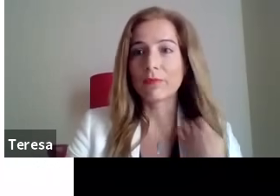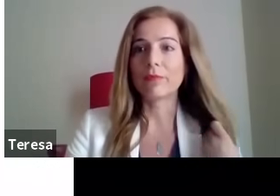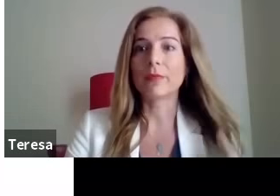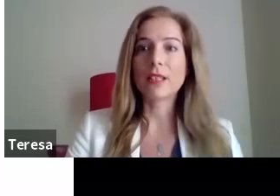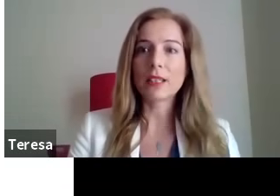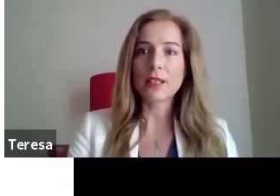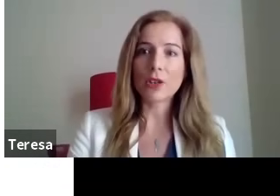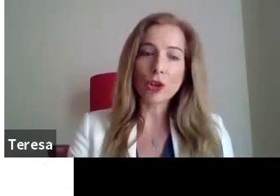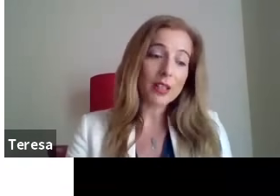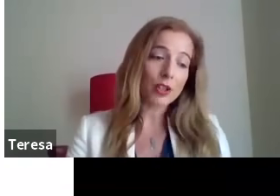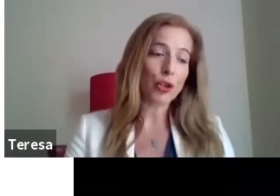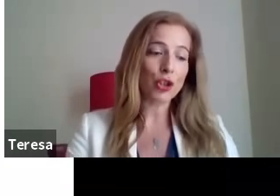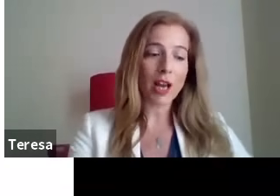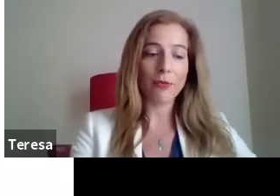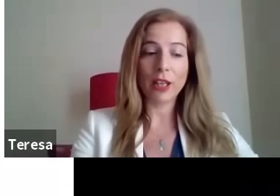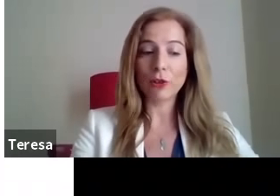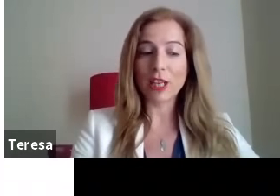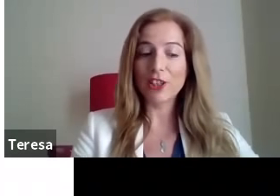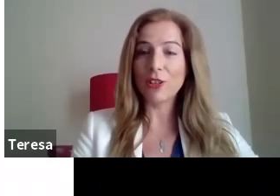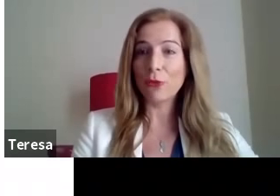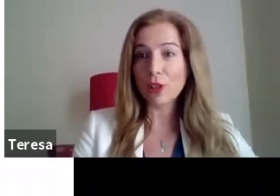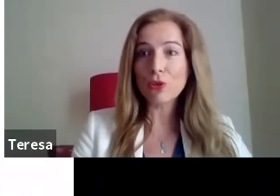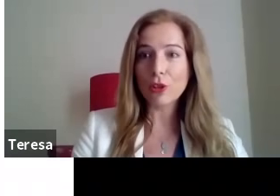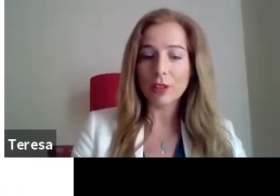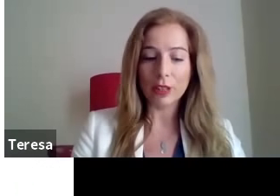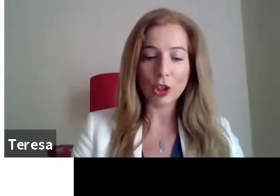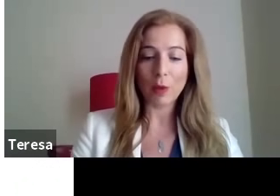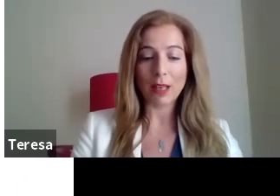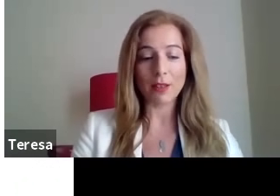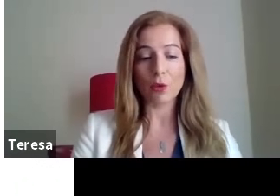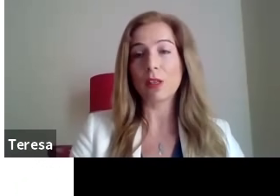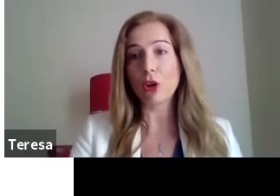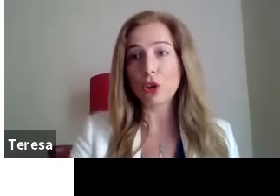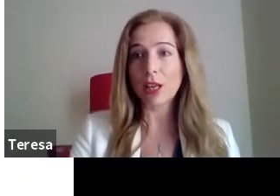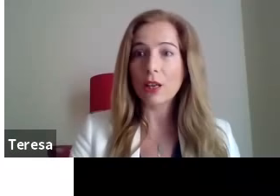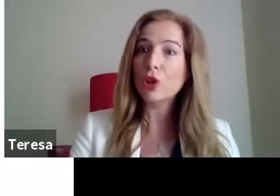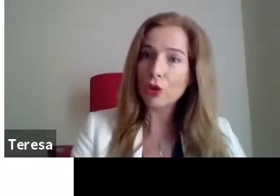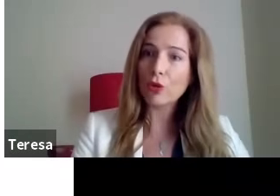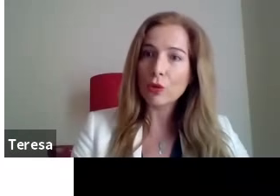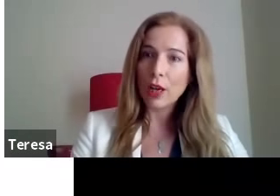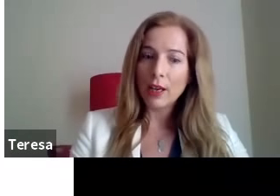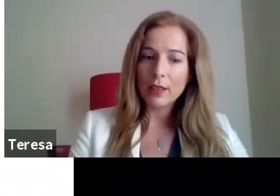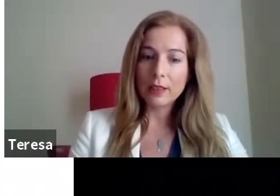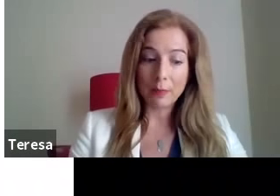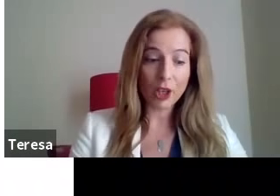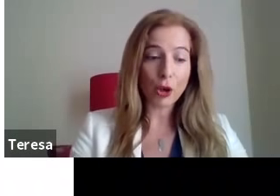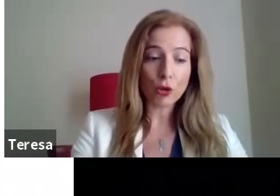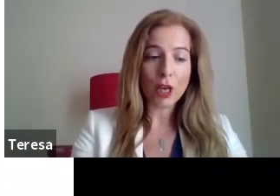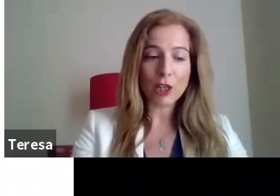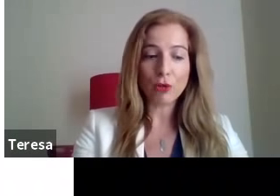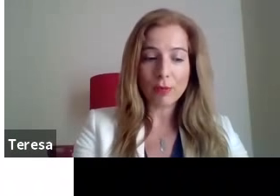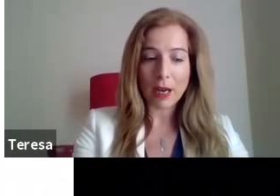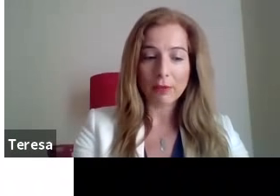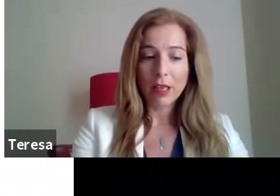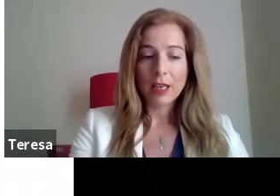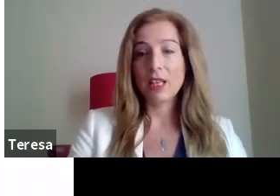e dizer que as organizações já enfrentam grandes desafios no que diz respeito à saúde psicológica e aos riscos